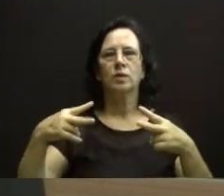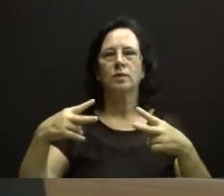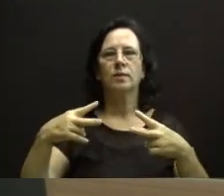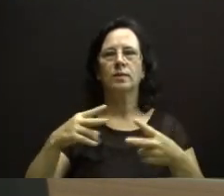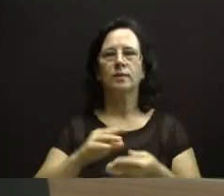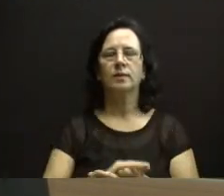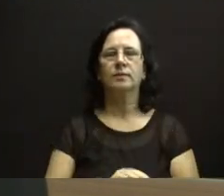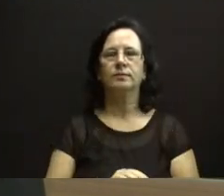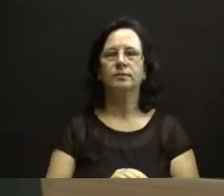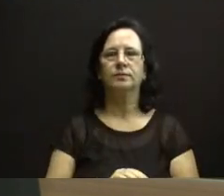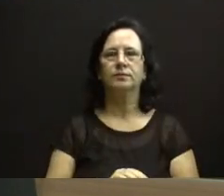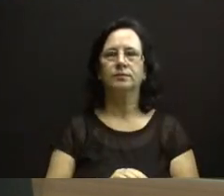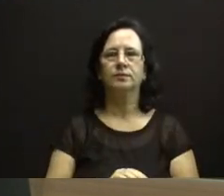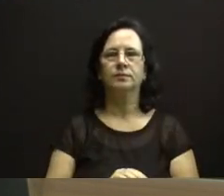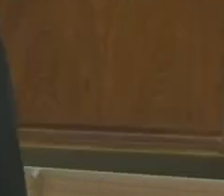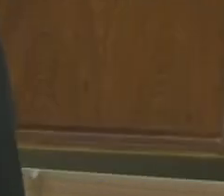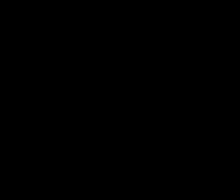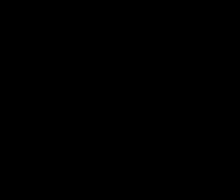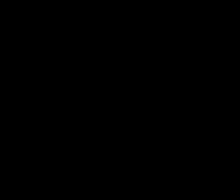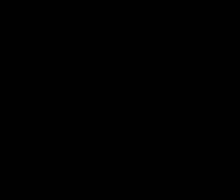tv câmara de cubatão